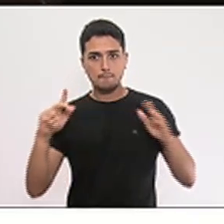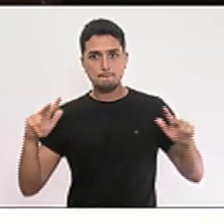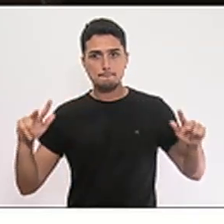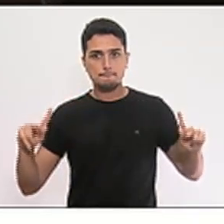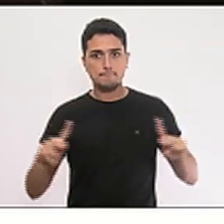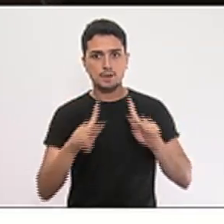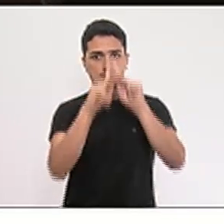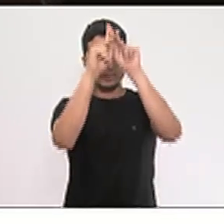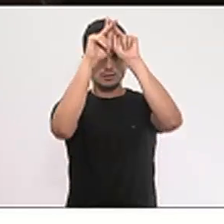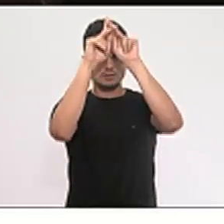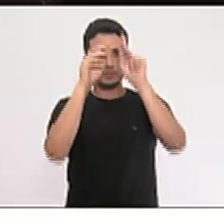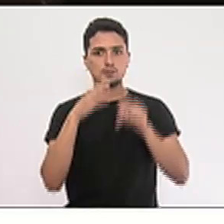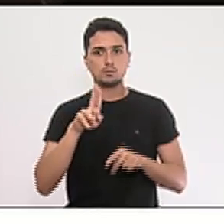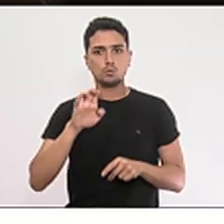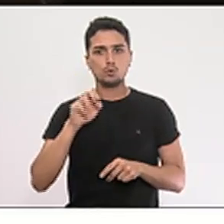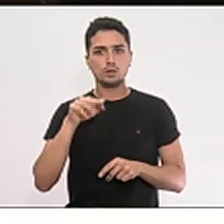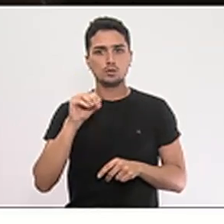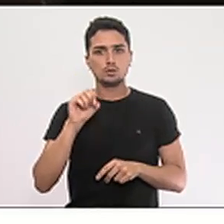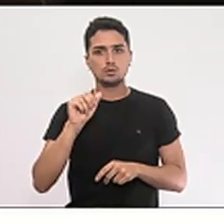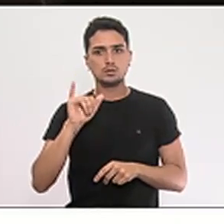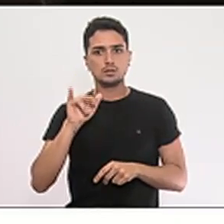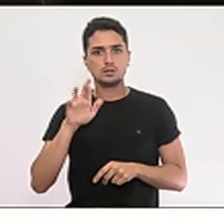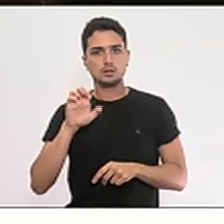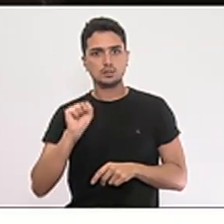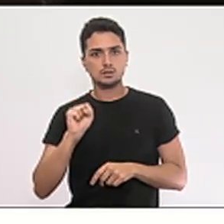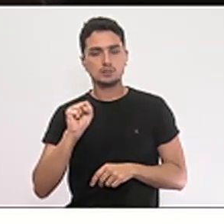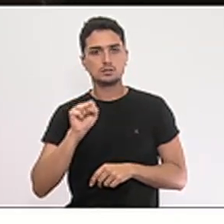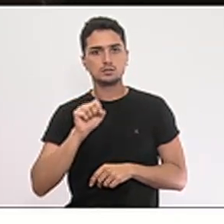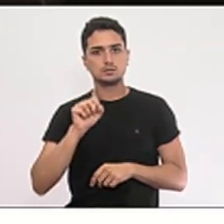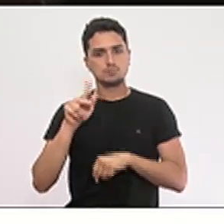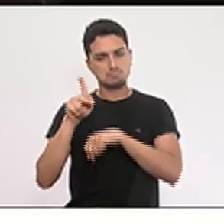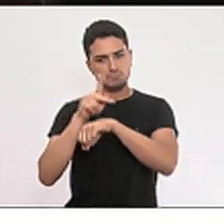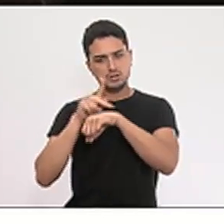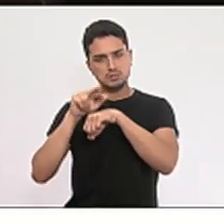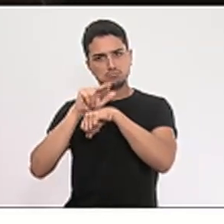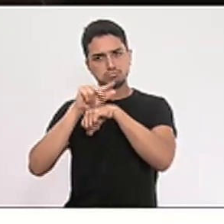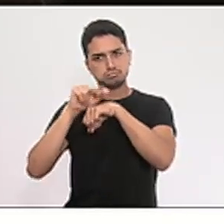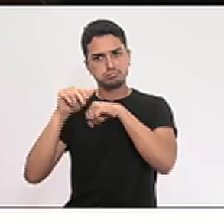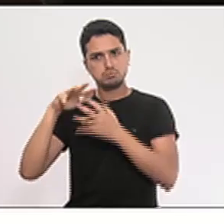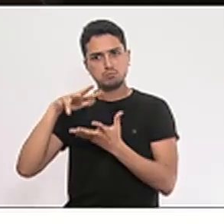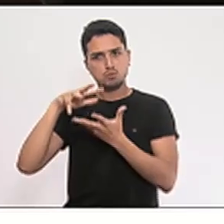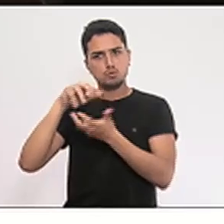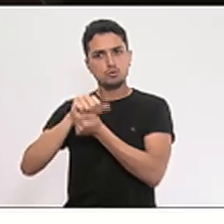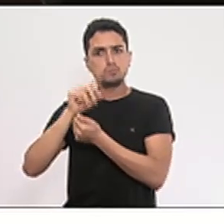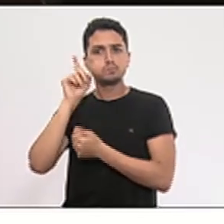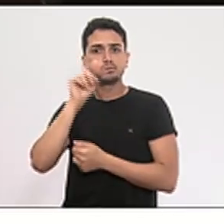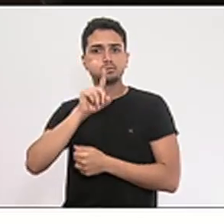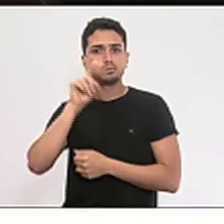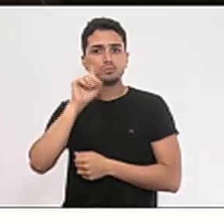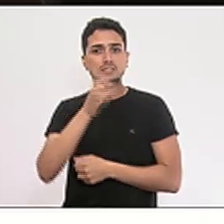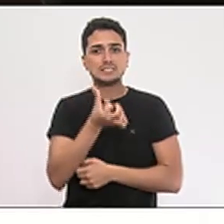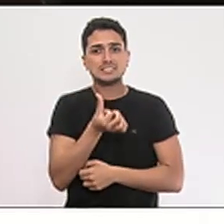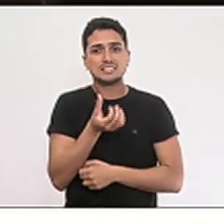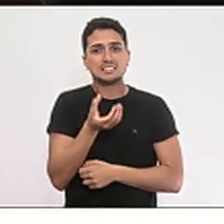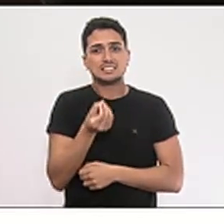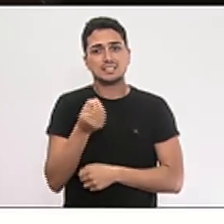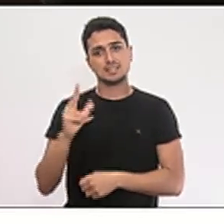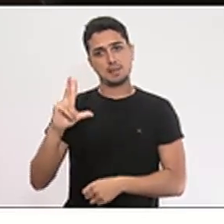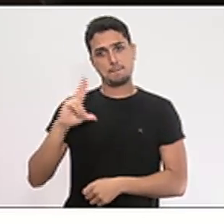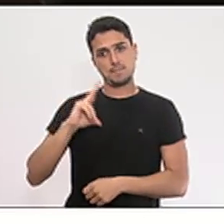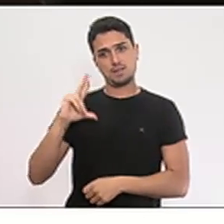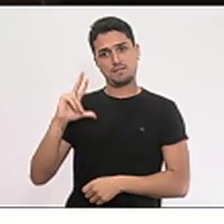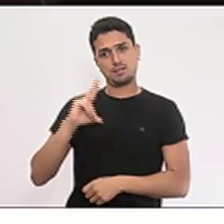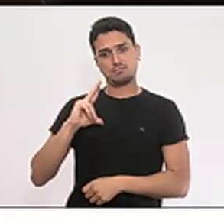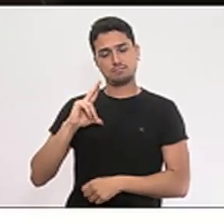Aires, Berlim, Barcelona, no mundo todo. Nos Estados Unidos foram 60 privatizações